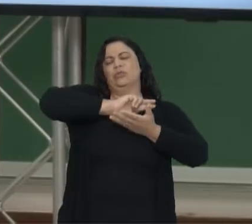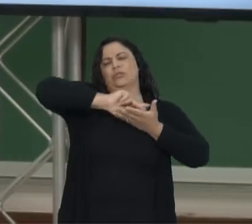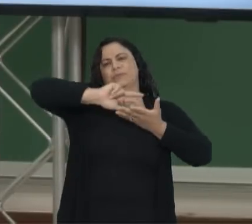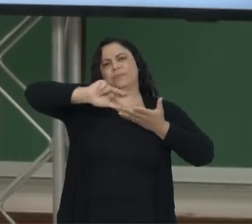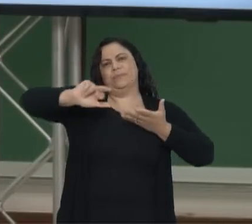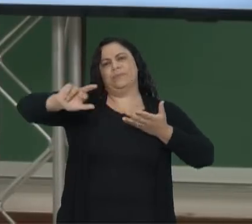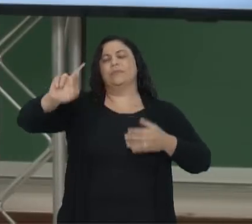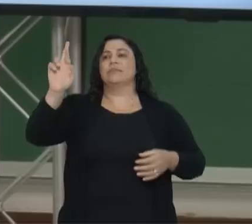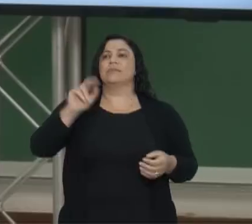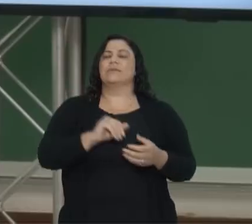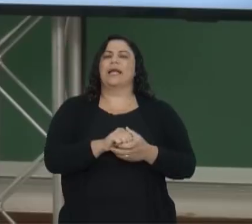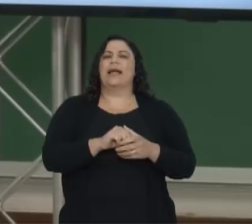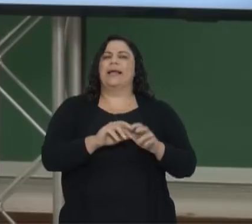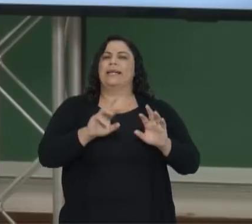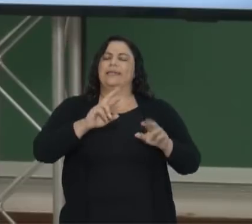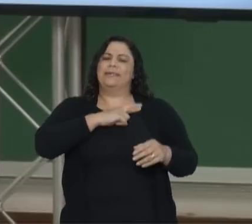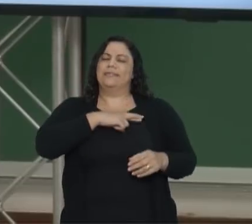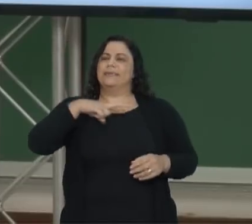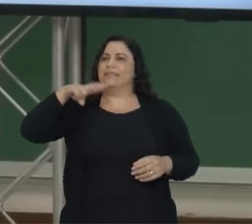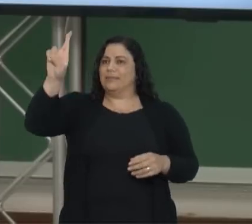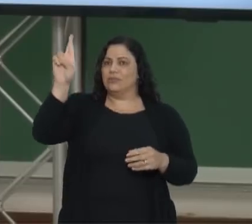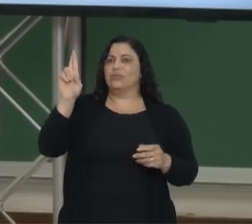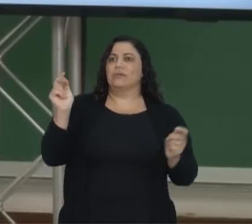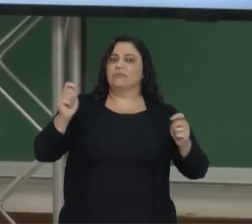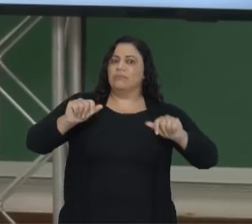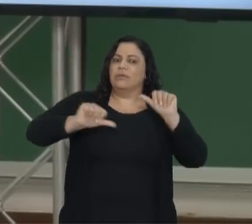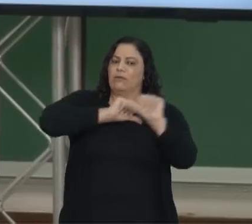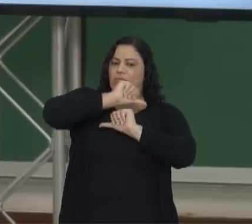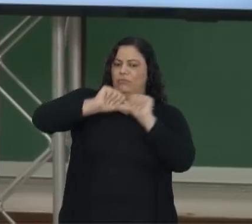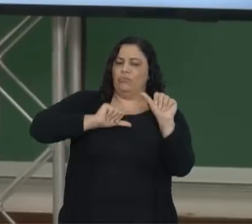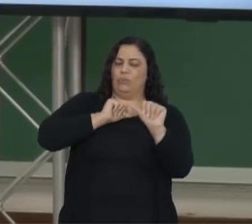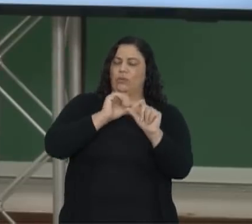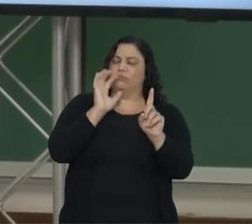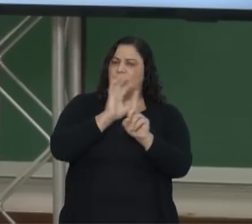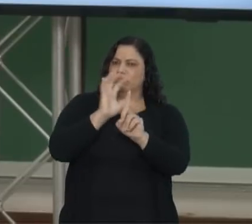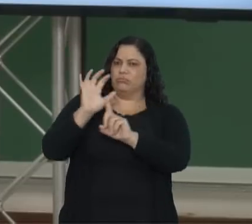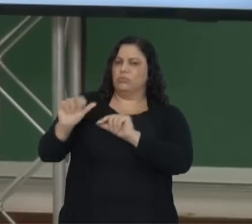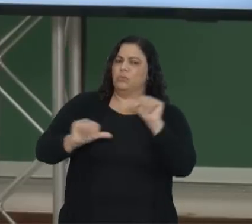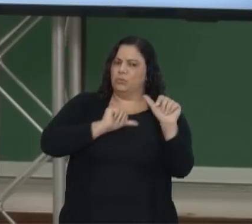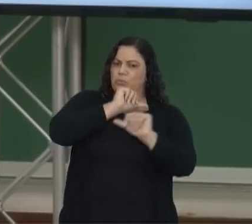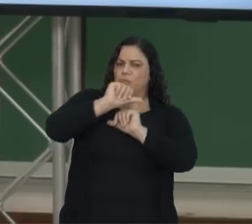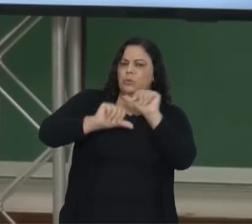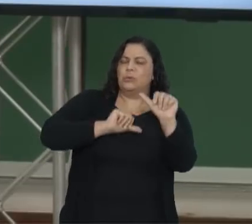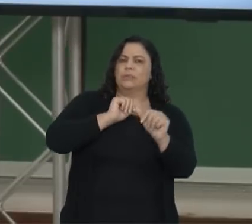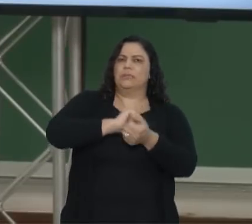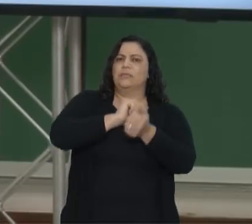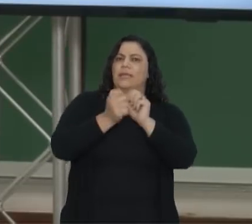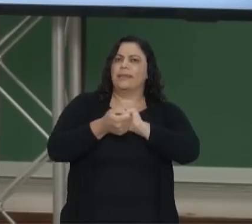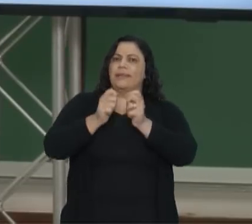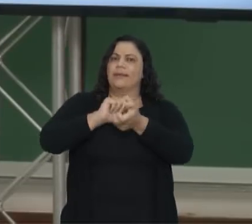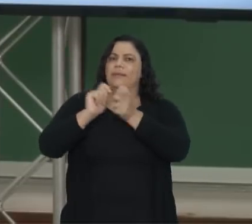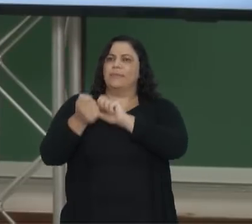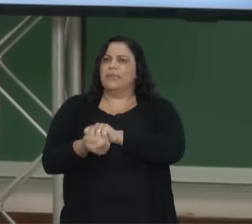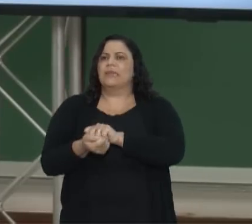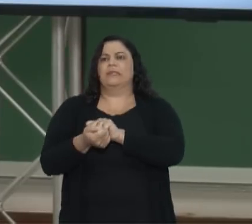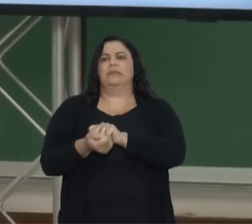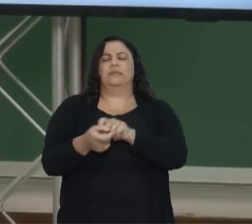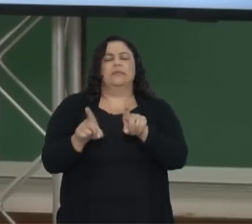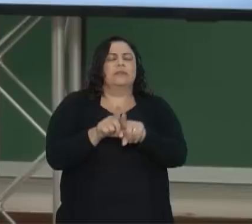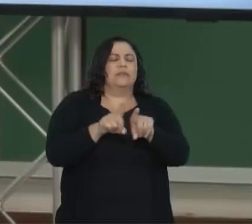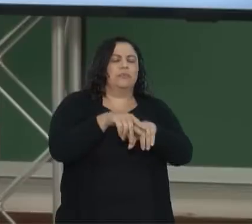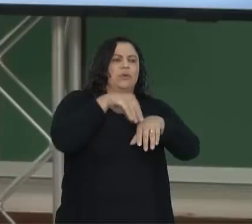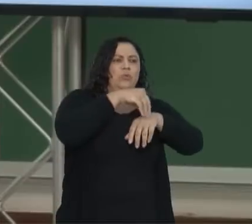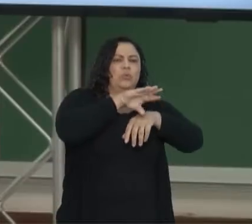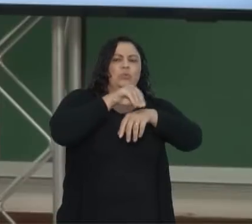povos africanos, lá na África. Elas sofrem algumas influências, algumas alterações, e também promovem influências nas